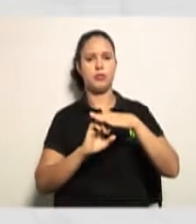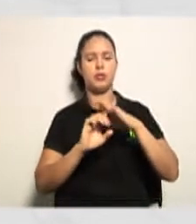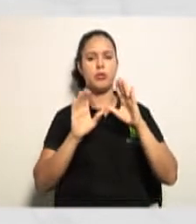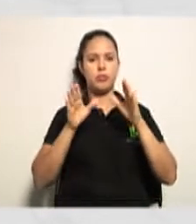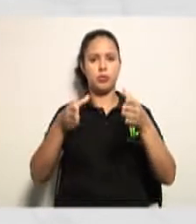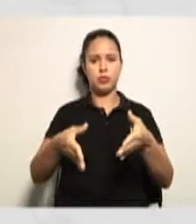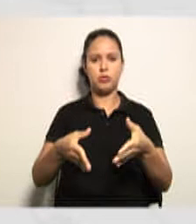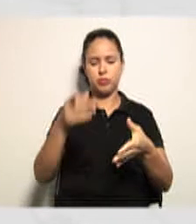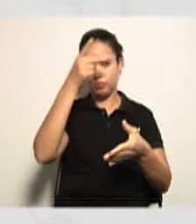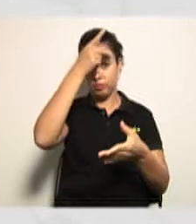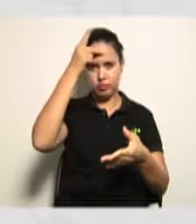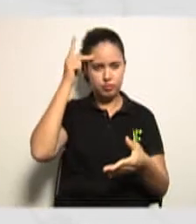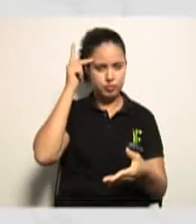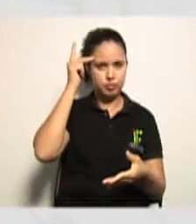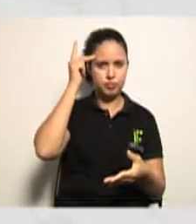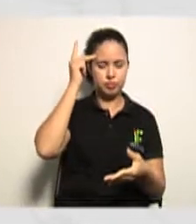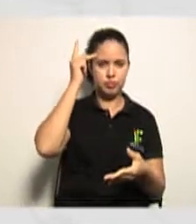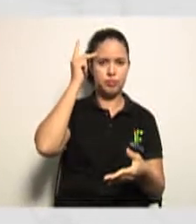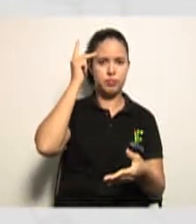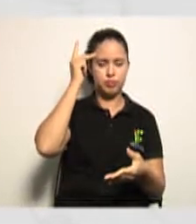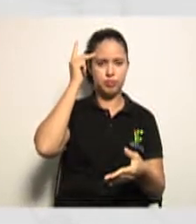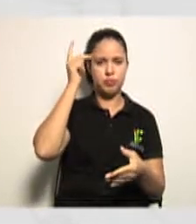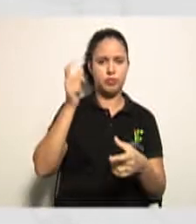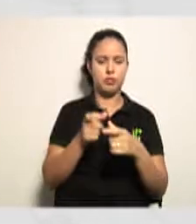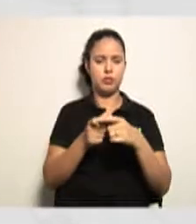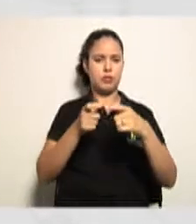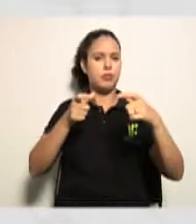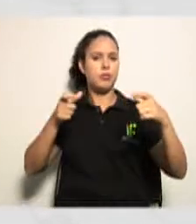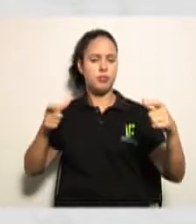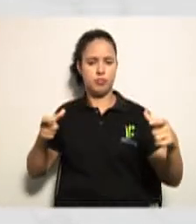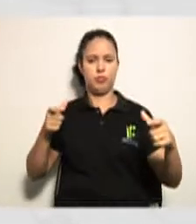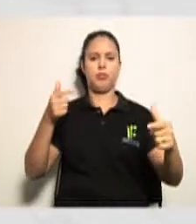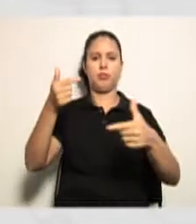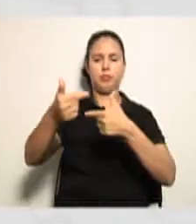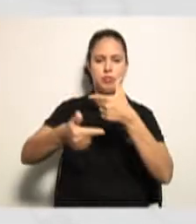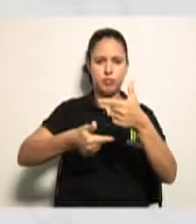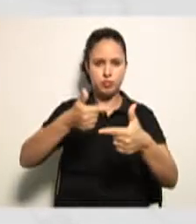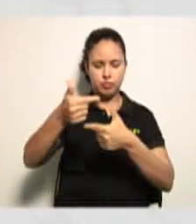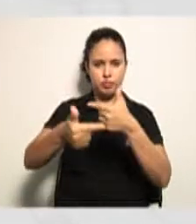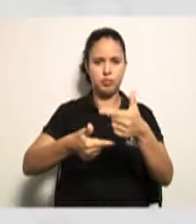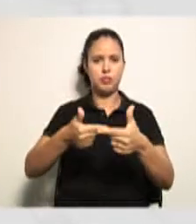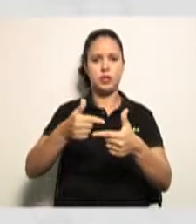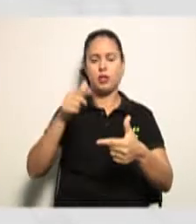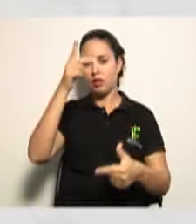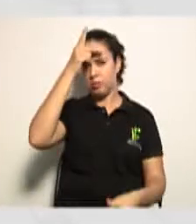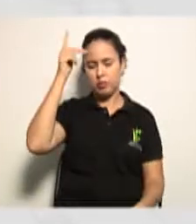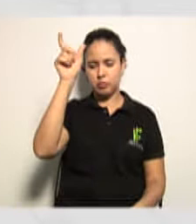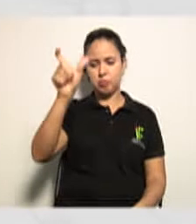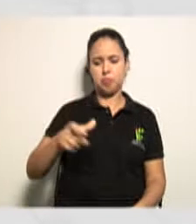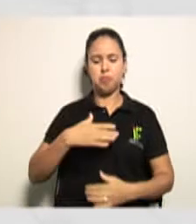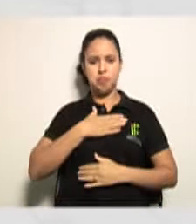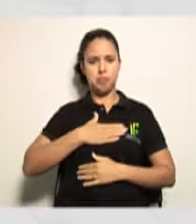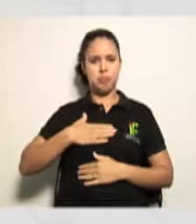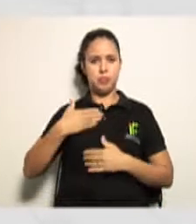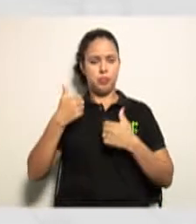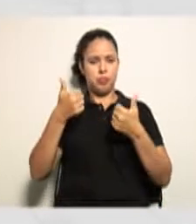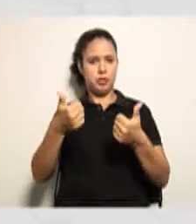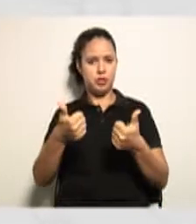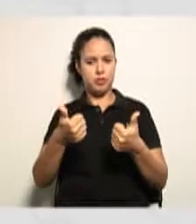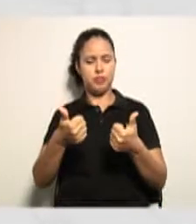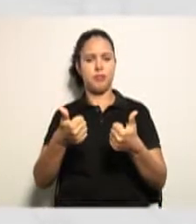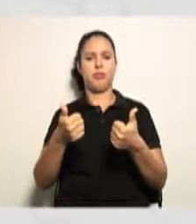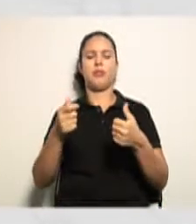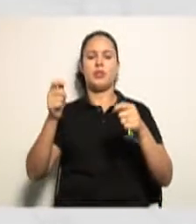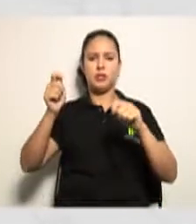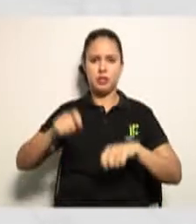era nas pessoas como forma de aumentar a produtividade. Se a pessoa estivesse bem, ela ia trabalhar melhor, ia produzir